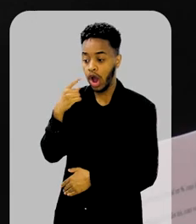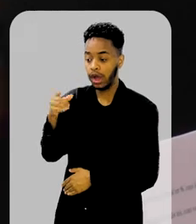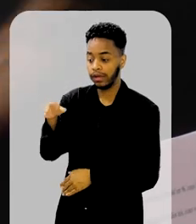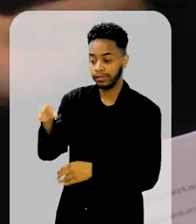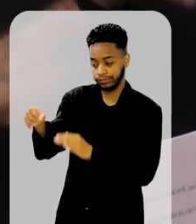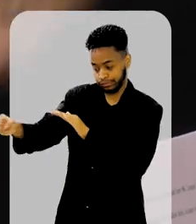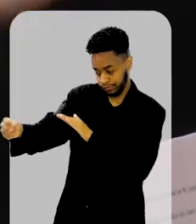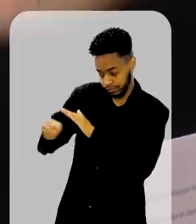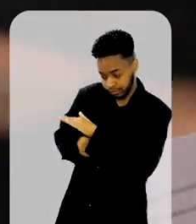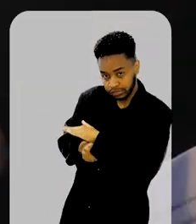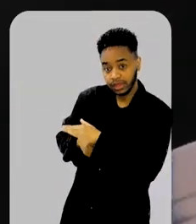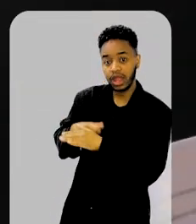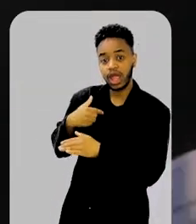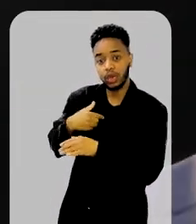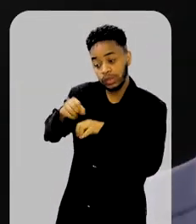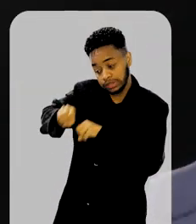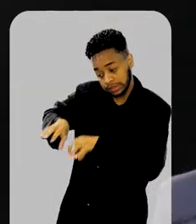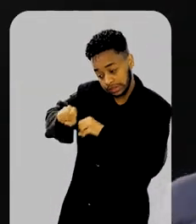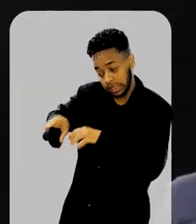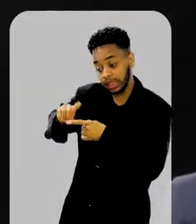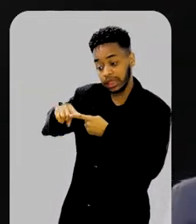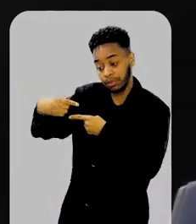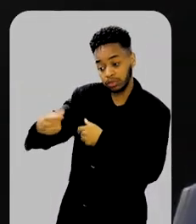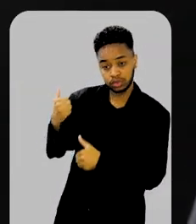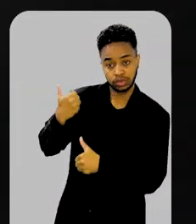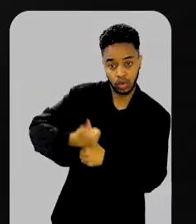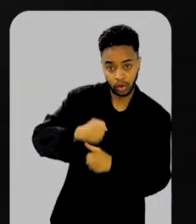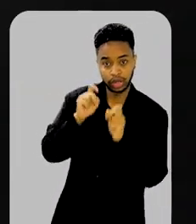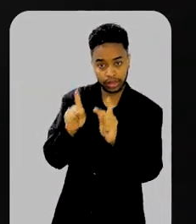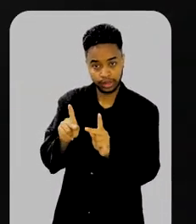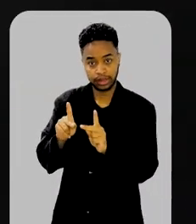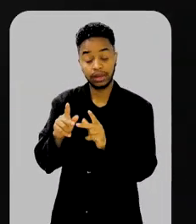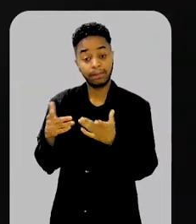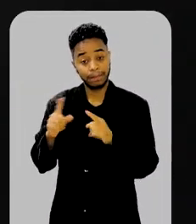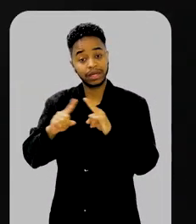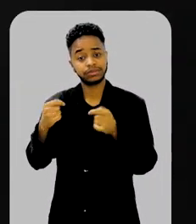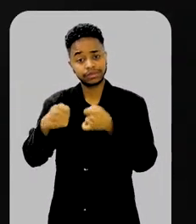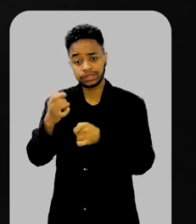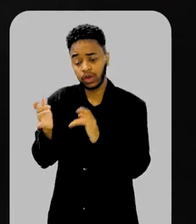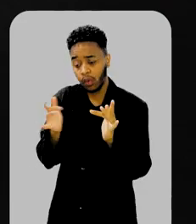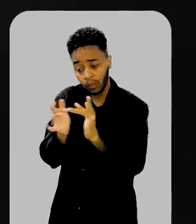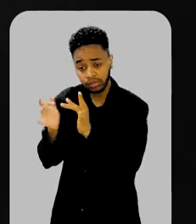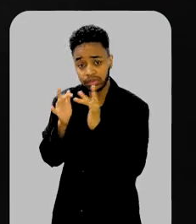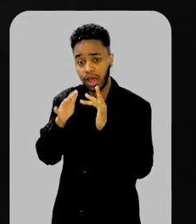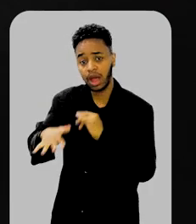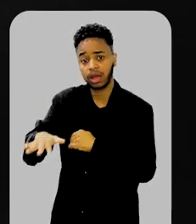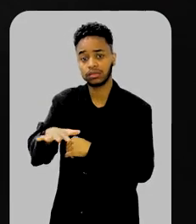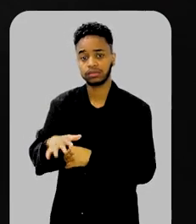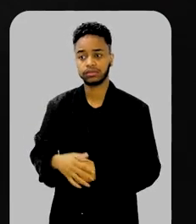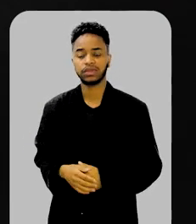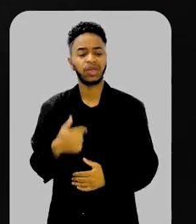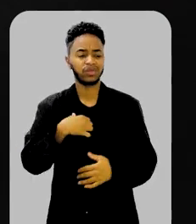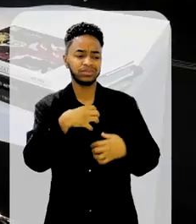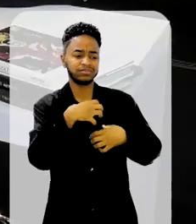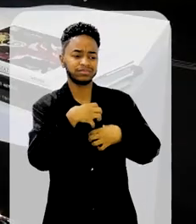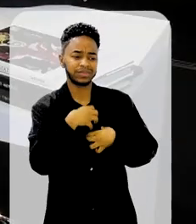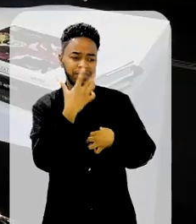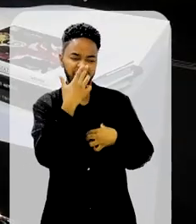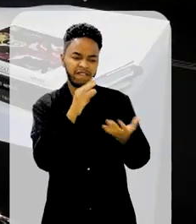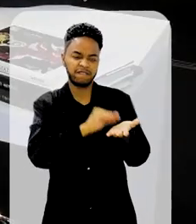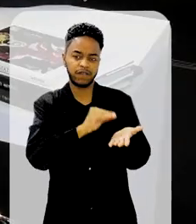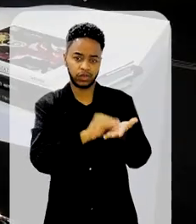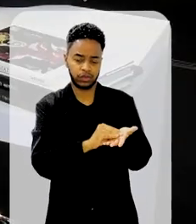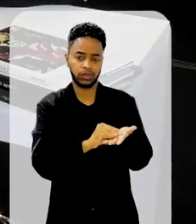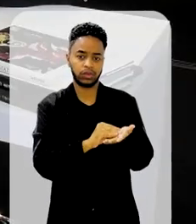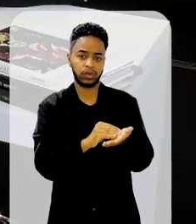aqui passar o bastão Então você vai ter que aprender a fazer isso aqui cara e é dentro do Barracão dentro na quadra de Barracão mas é mais Barracão que eu sinto sinto falta no carnaval eu